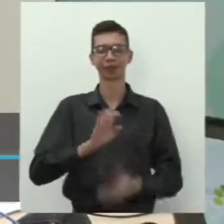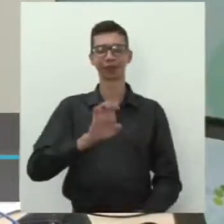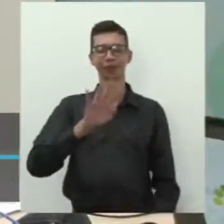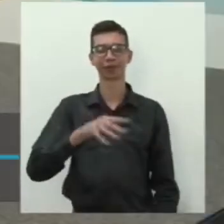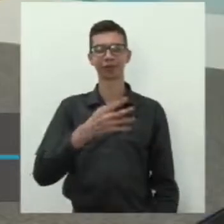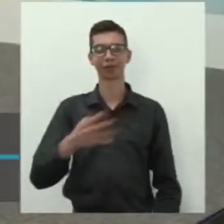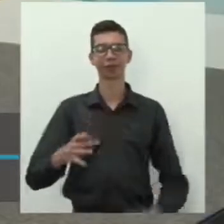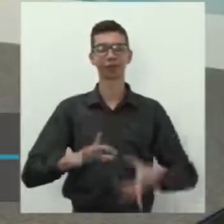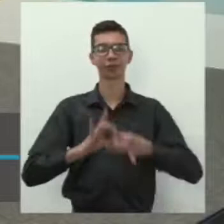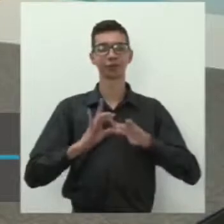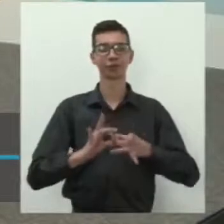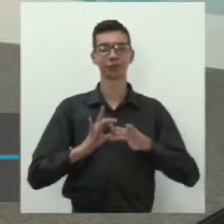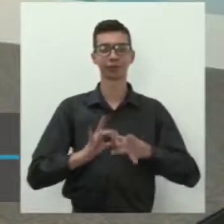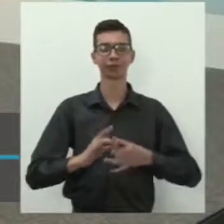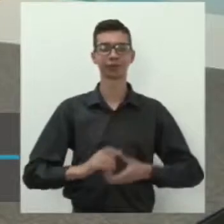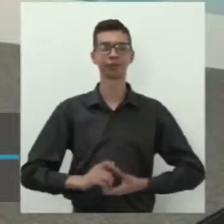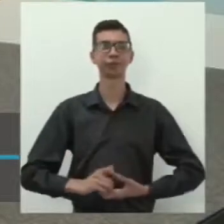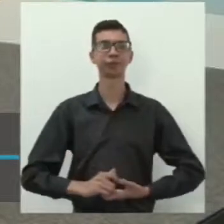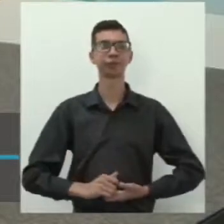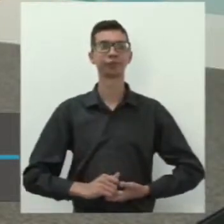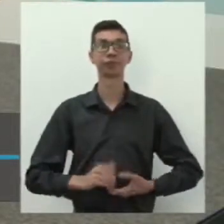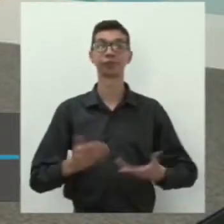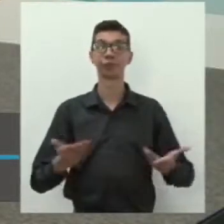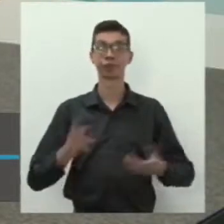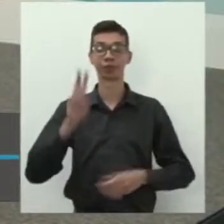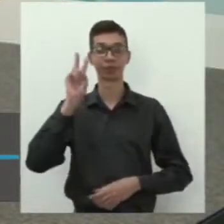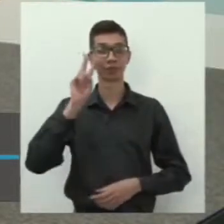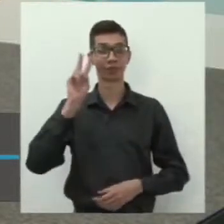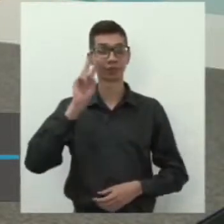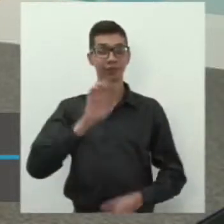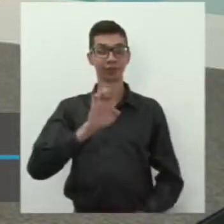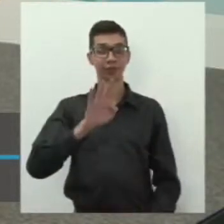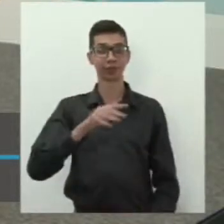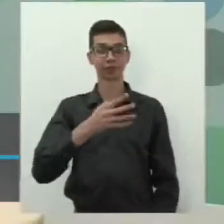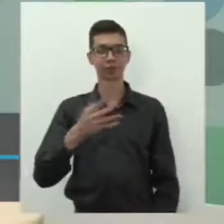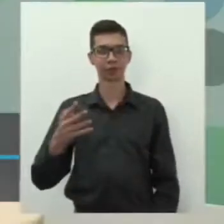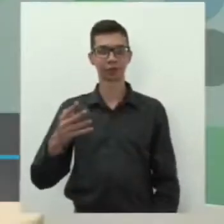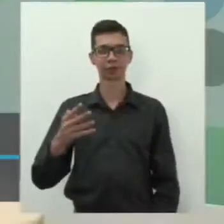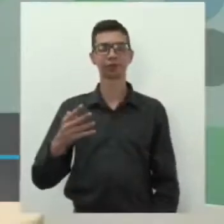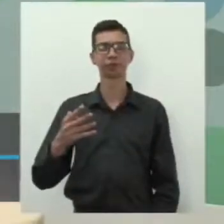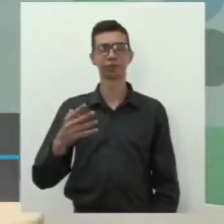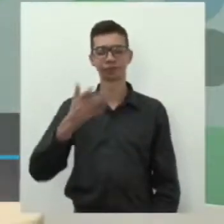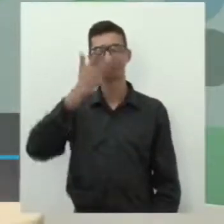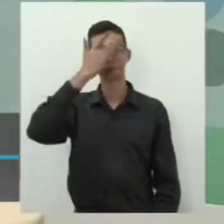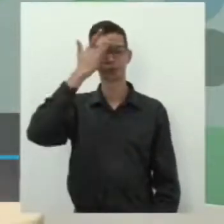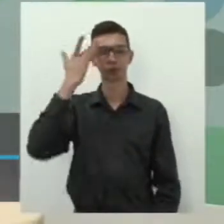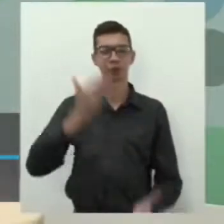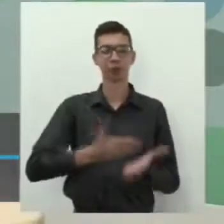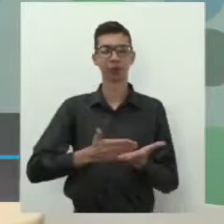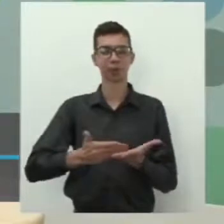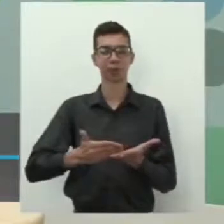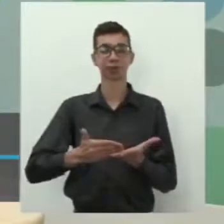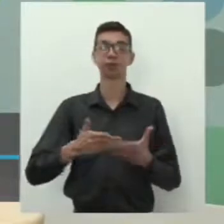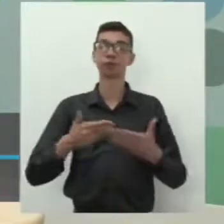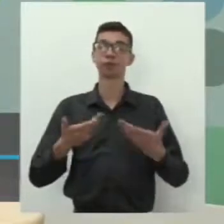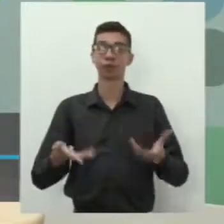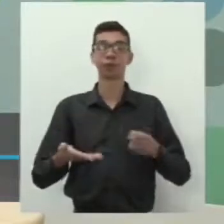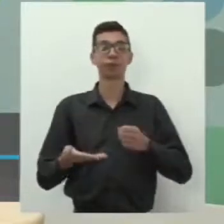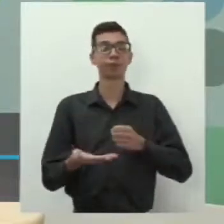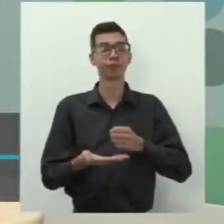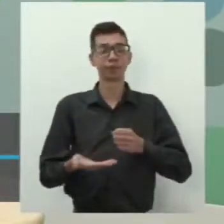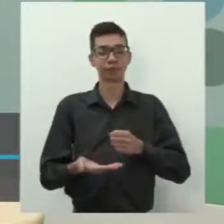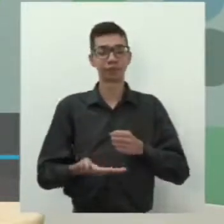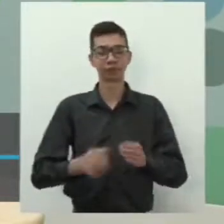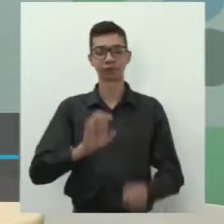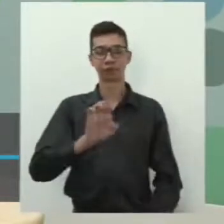só lembrando, gente, que a gente está trabalhando Excel para iniciantes, então a gente vai começar básico do básico. Lembrando que o Excel, a